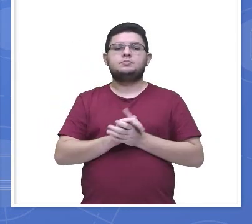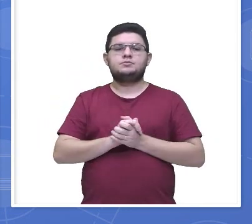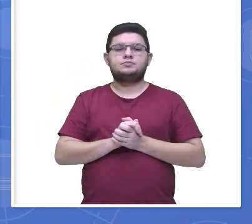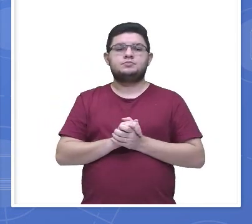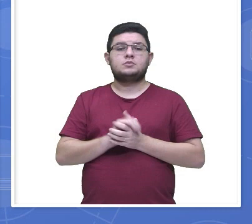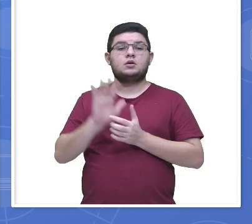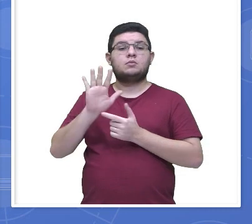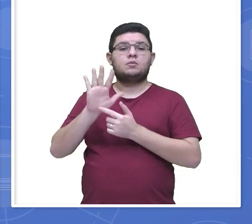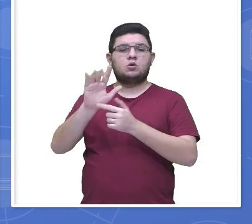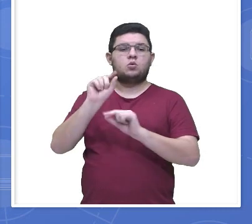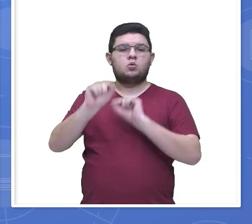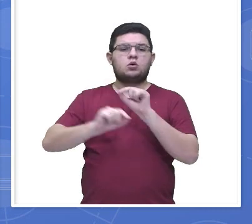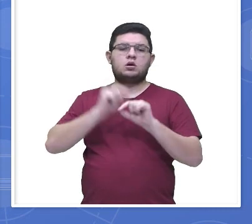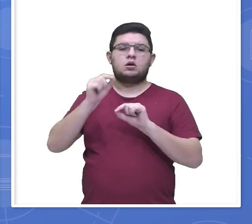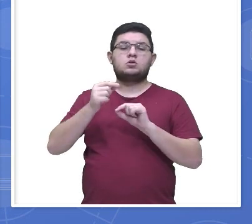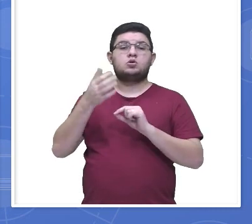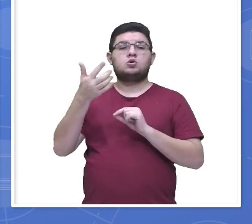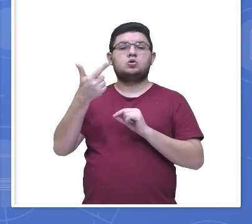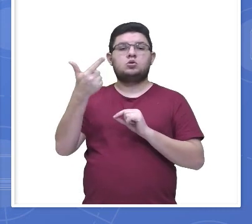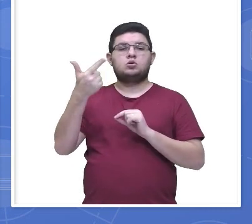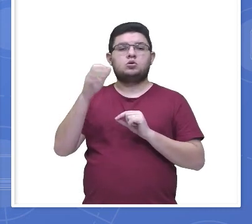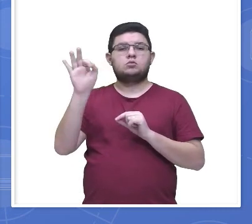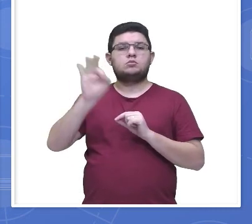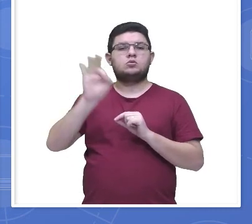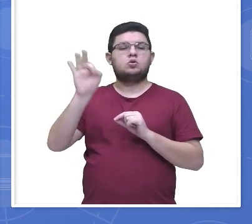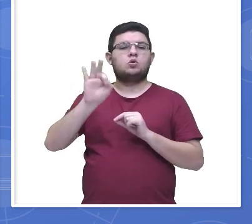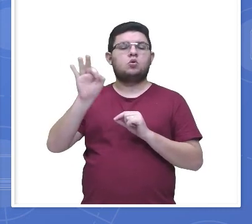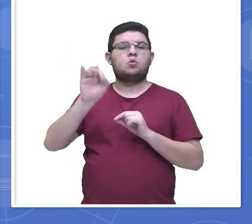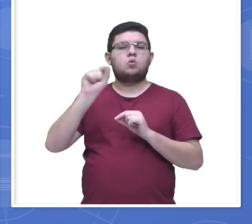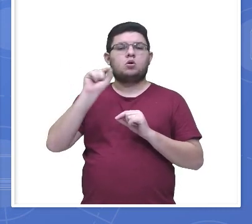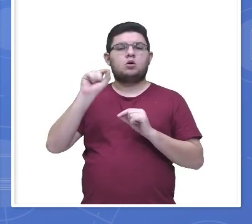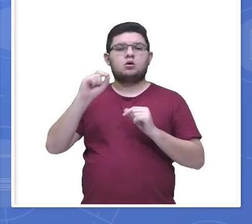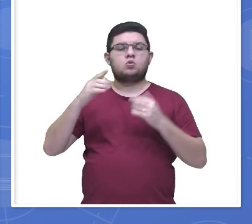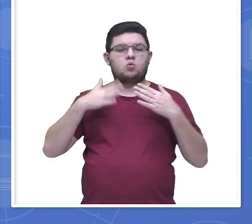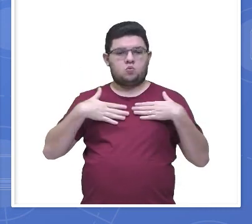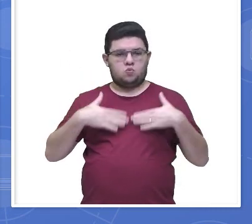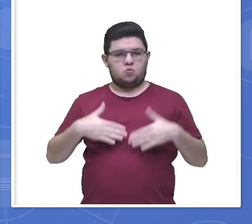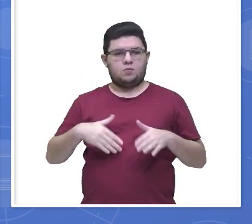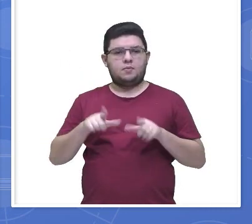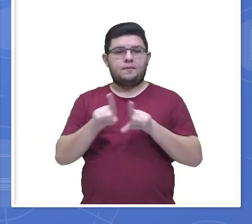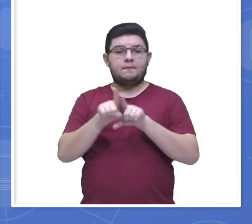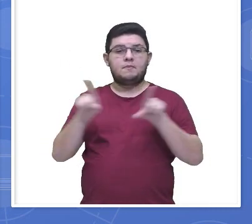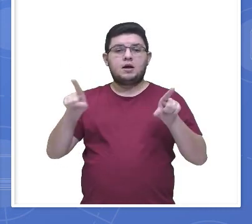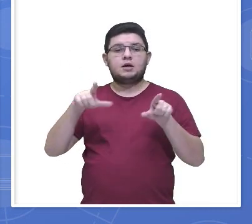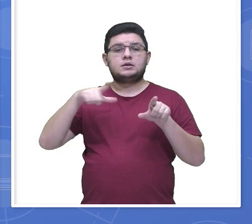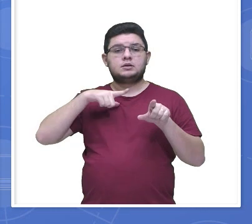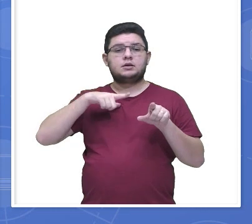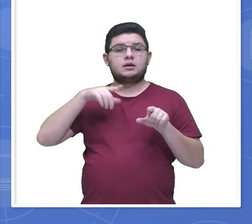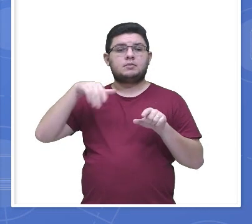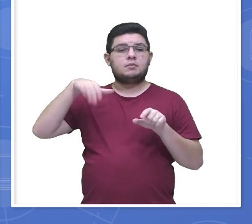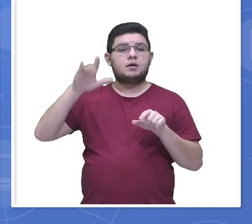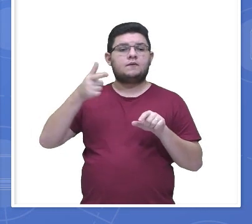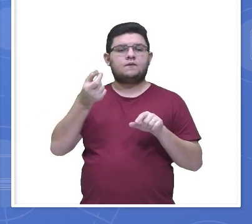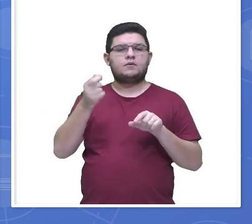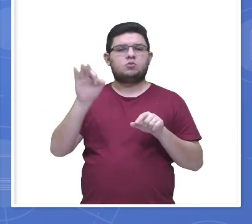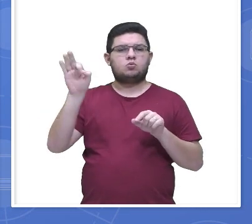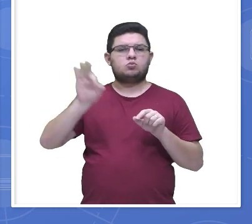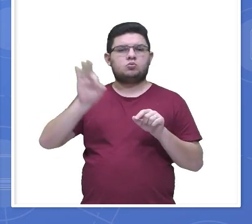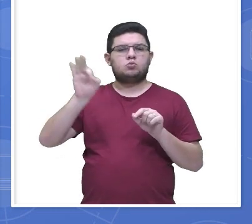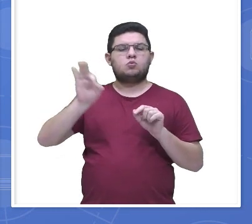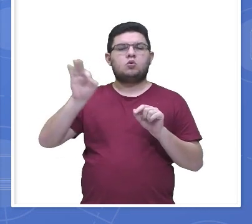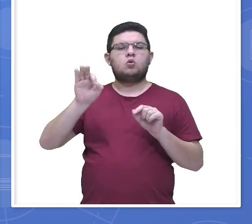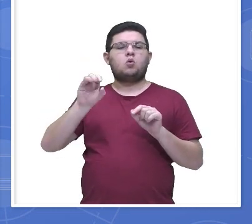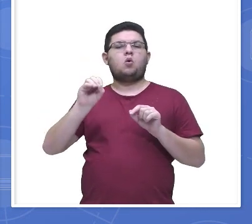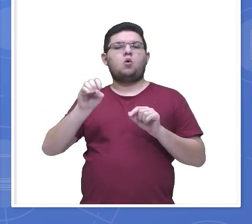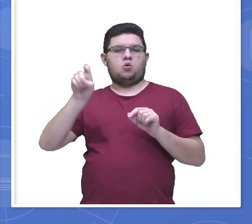e representa apenas 2% da nossa massa corporal. Porém, consome mais de 20% do nosso oxigênio.